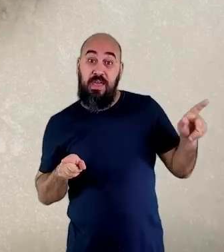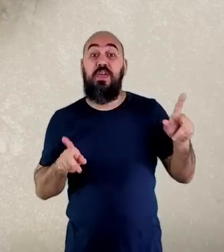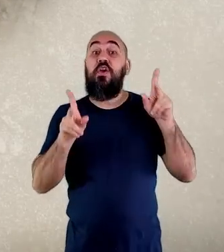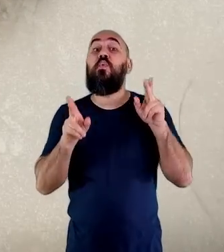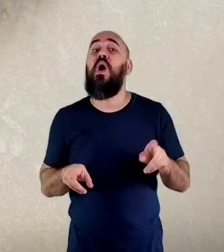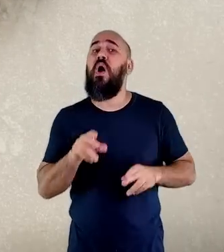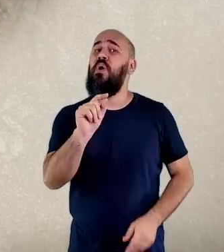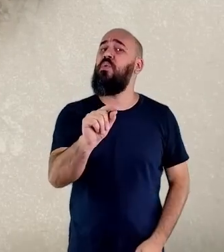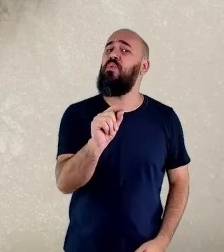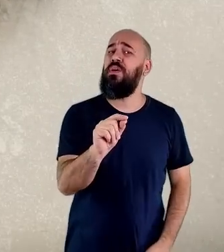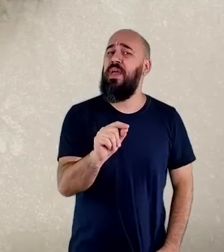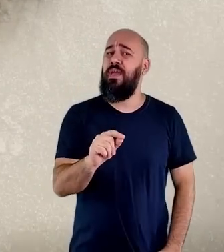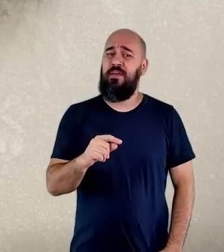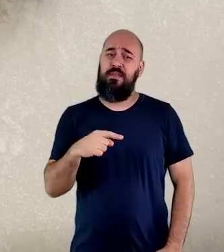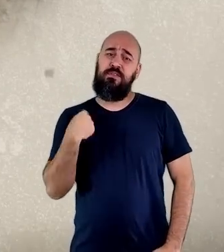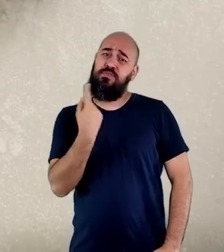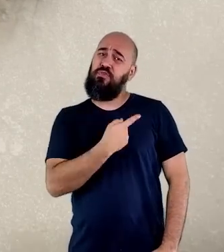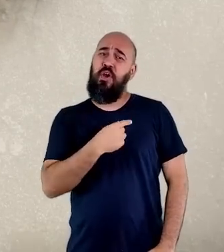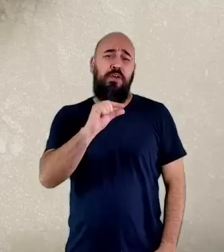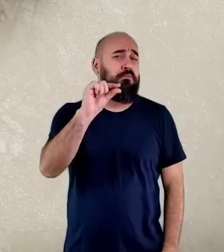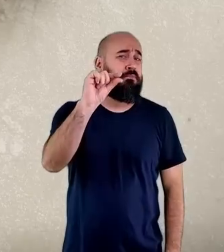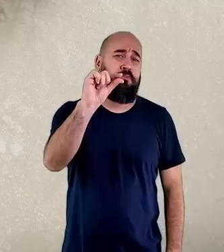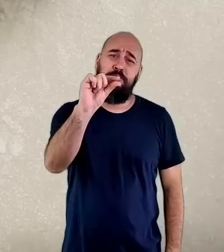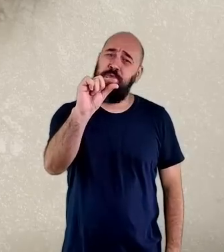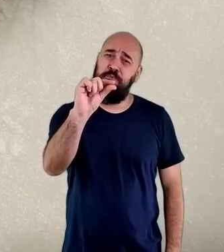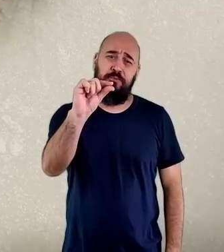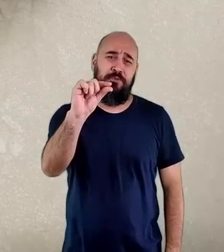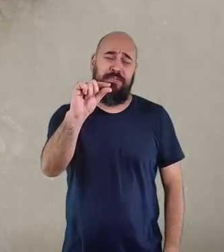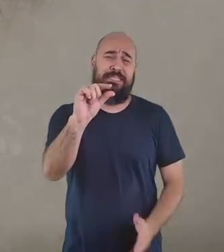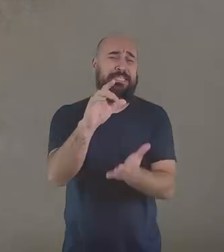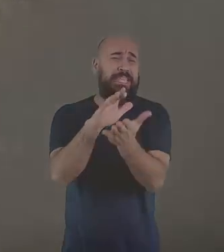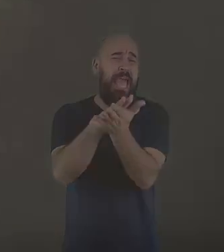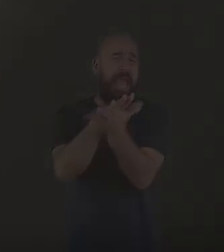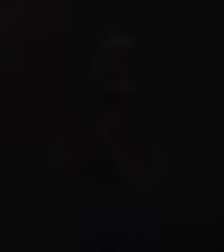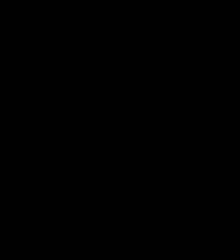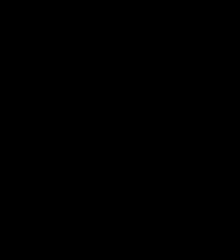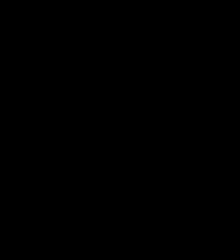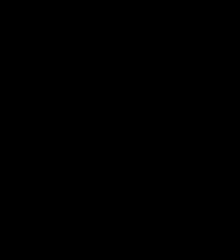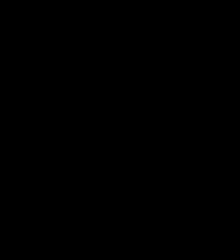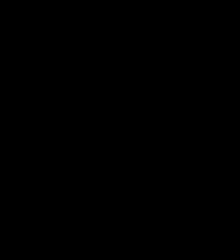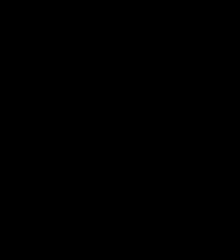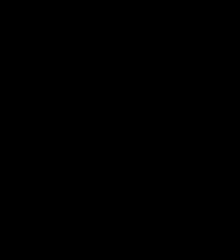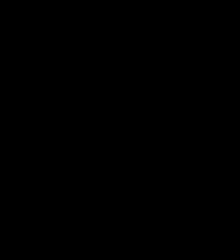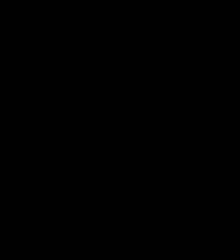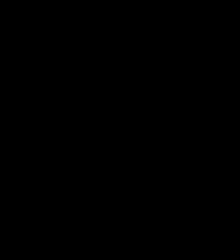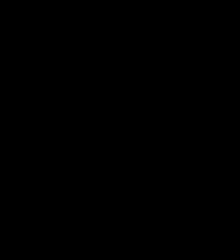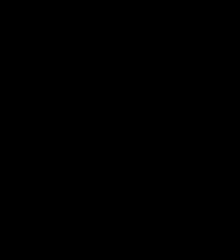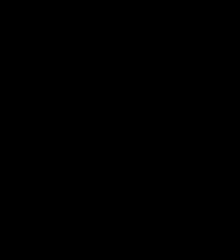apenas um pequeno pedaço de nada no tempo